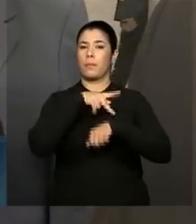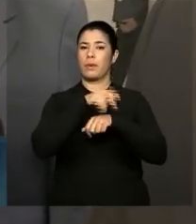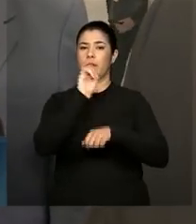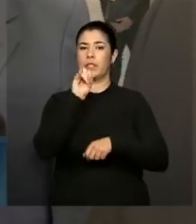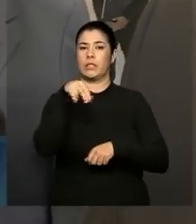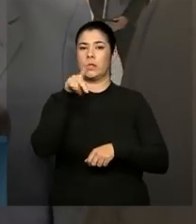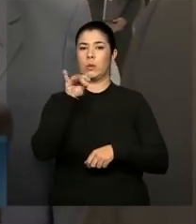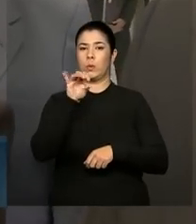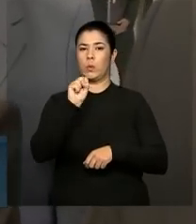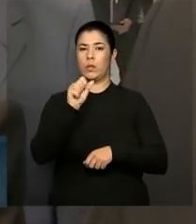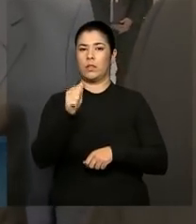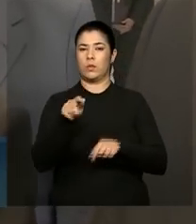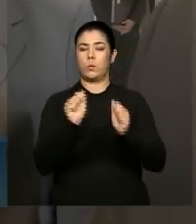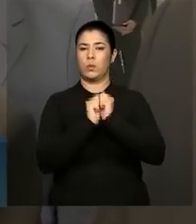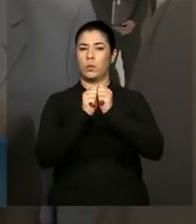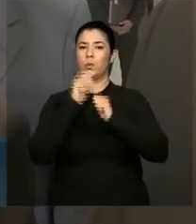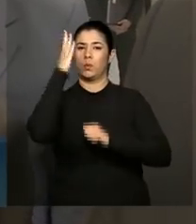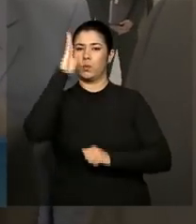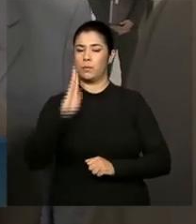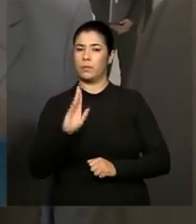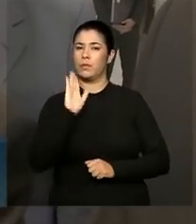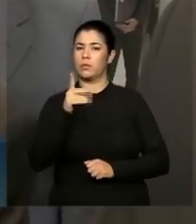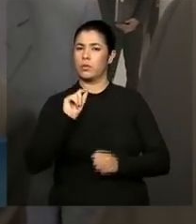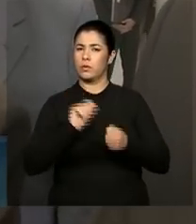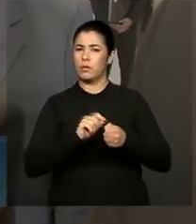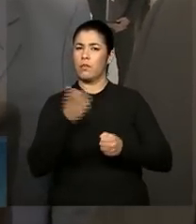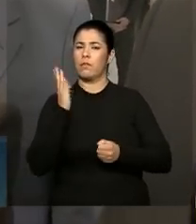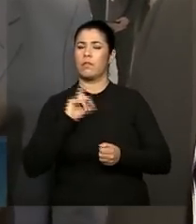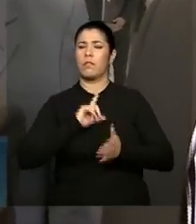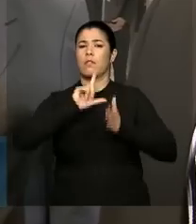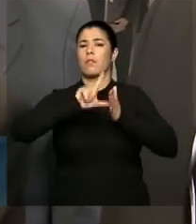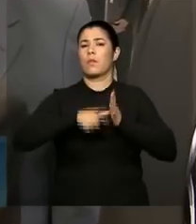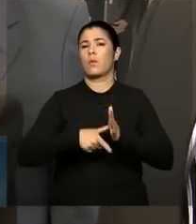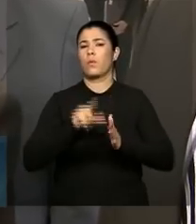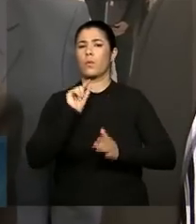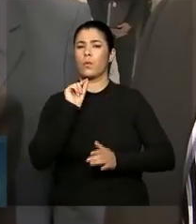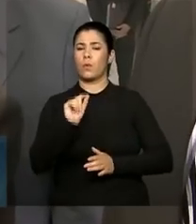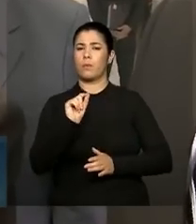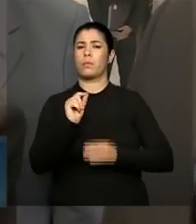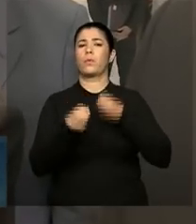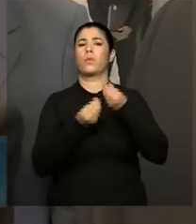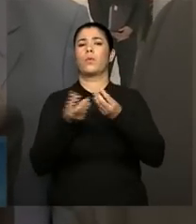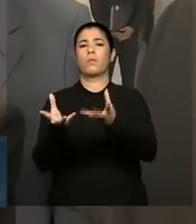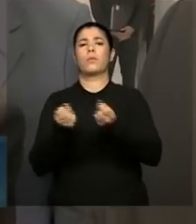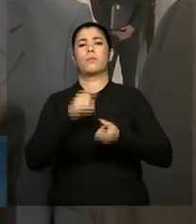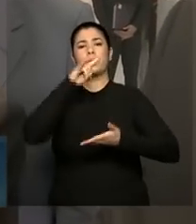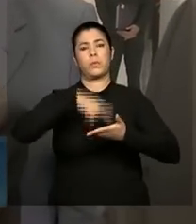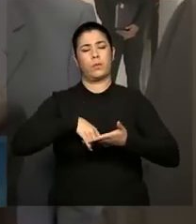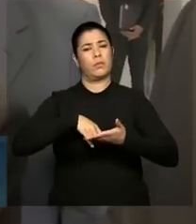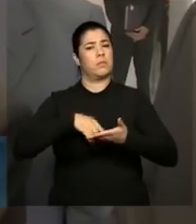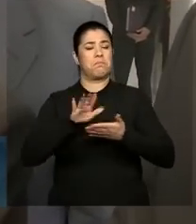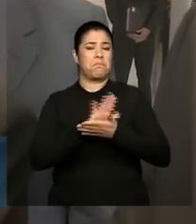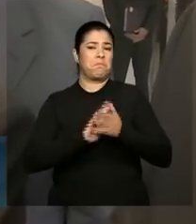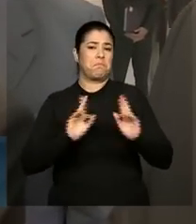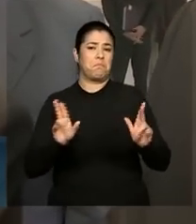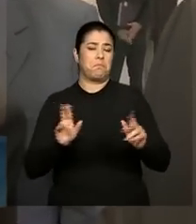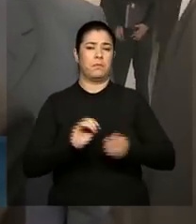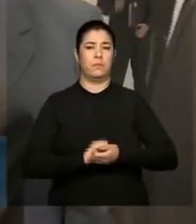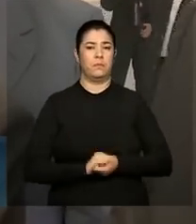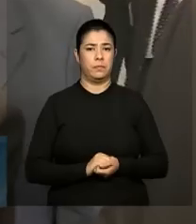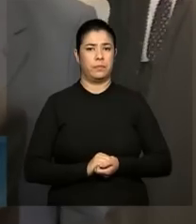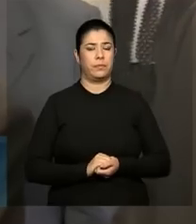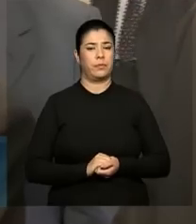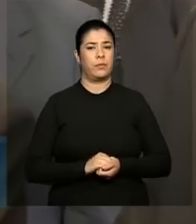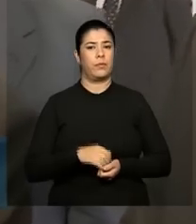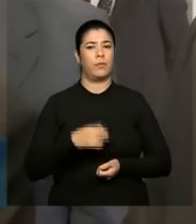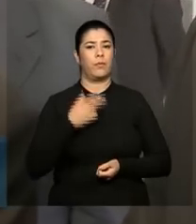Brasil. O que nós fizemos foi atrasar um pouco o recebimento de credenciais. Nada mais do que isso. A senhora conversou longamente